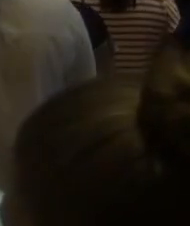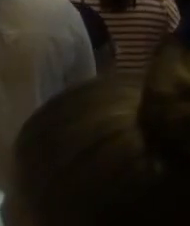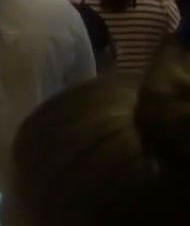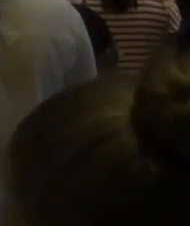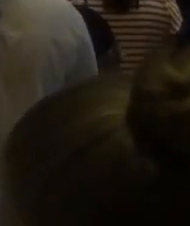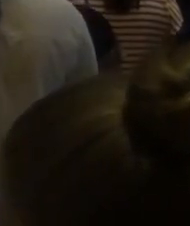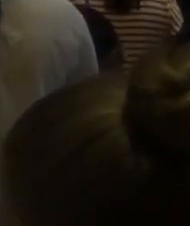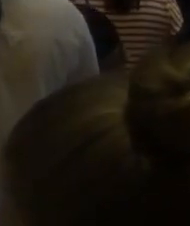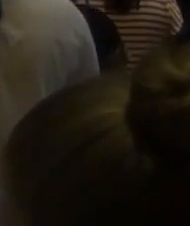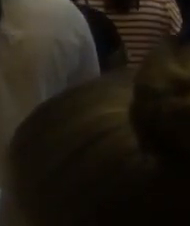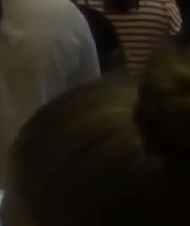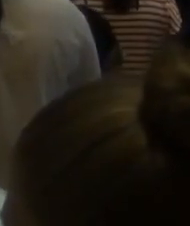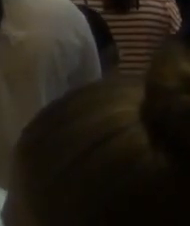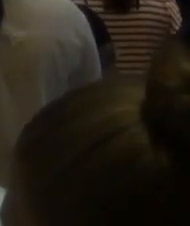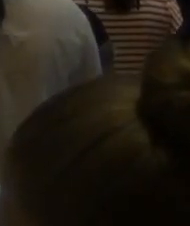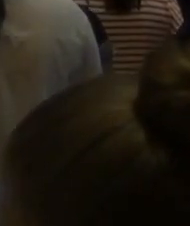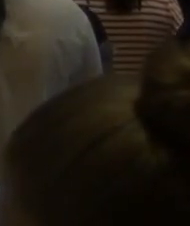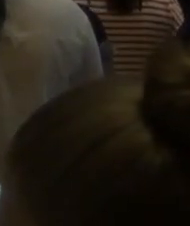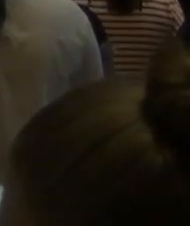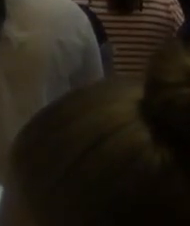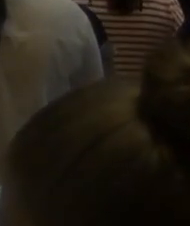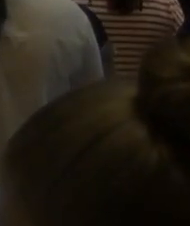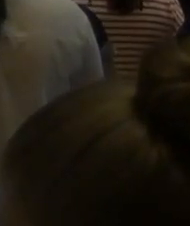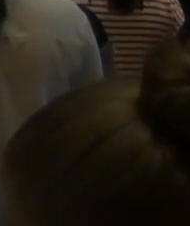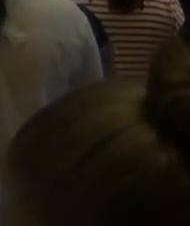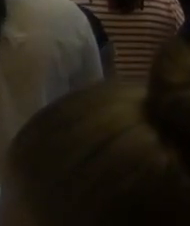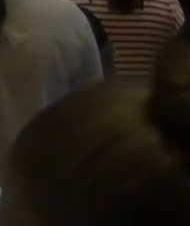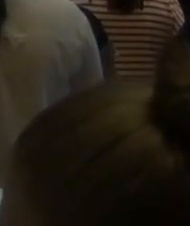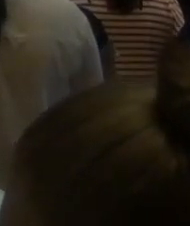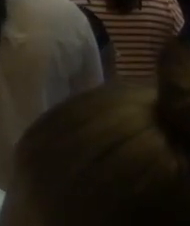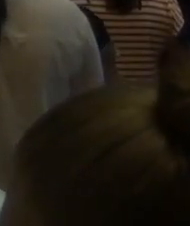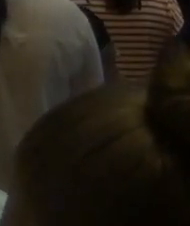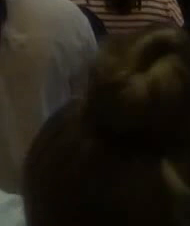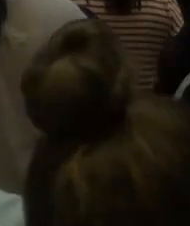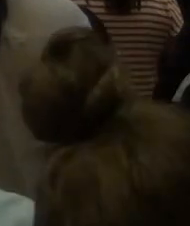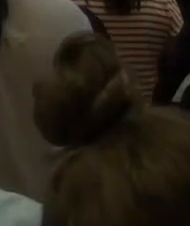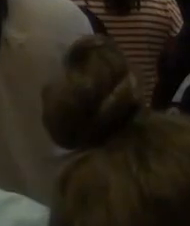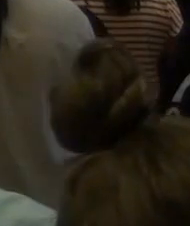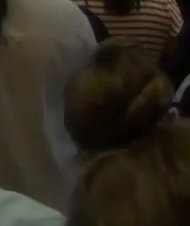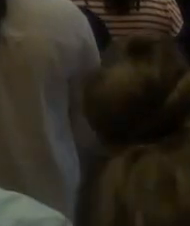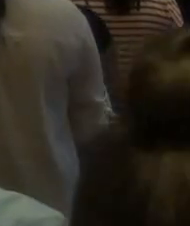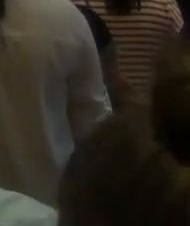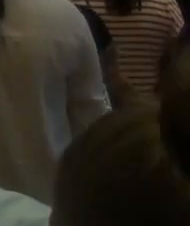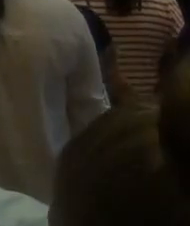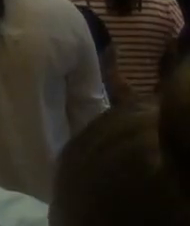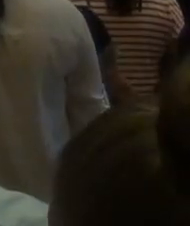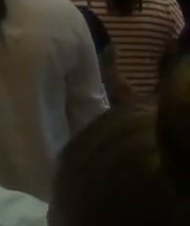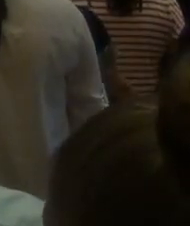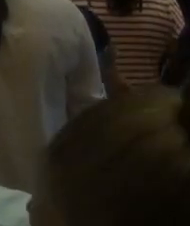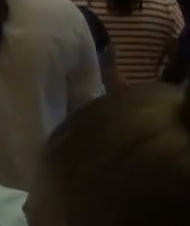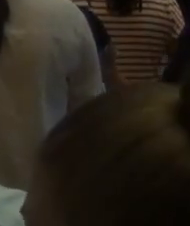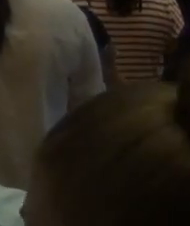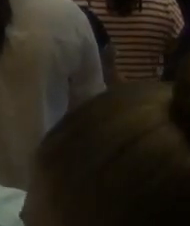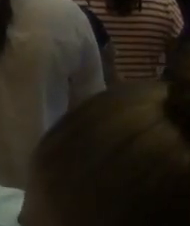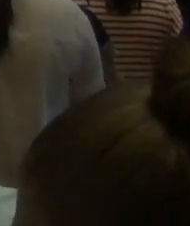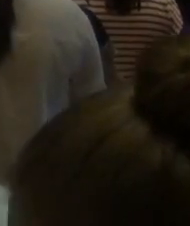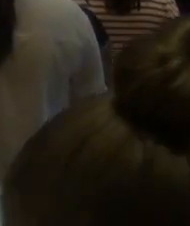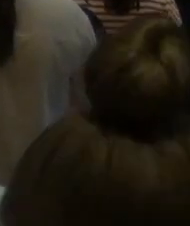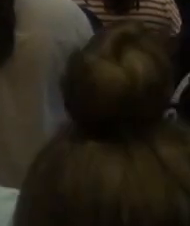está dormindo, mas não está não. Ele continua no controle. Amém? Adoremos ao Senhor.